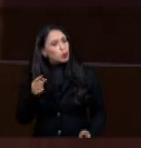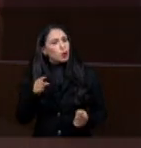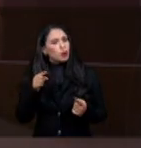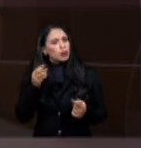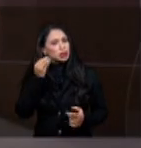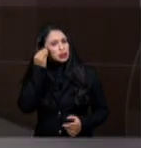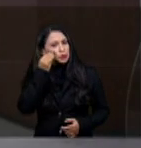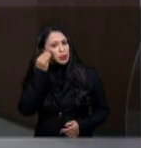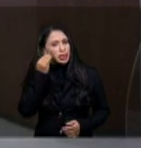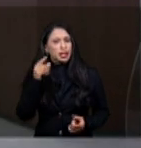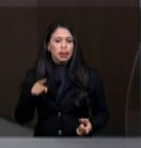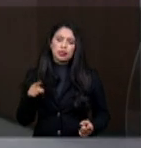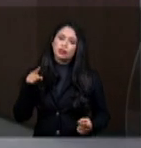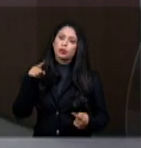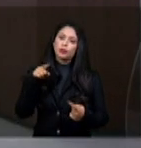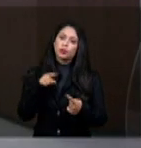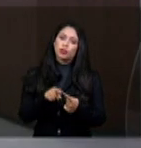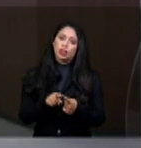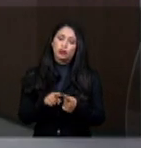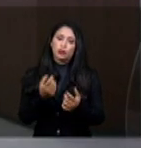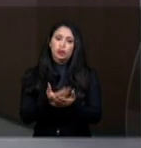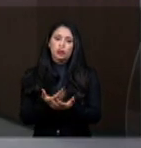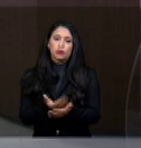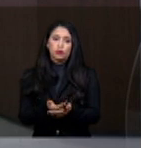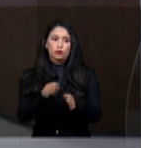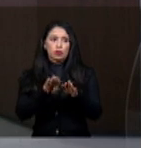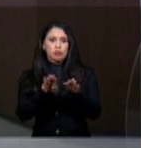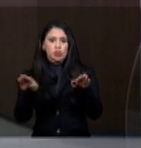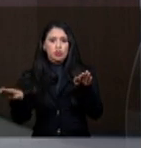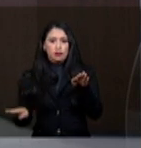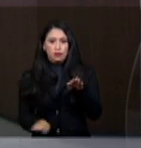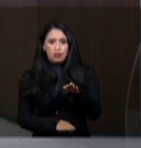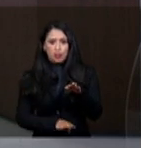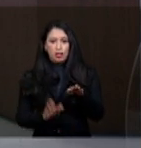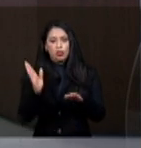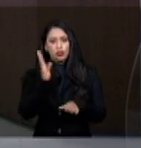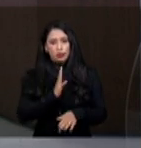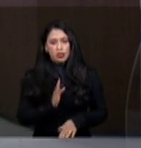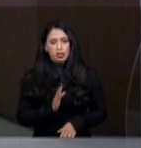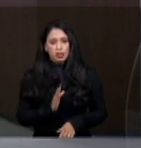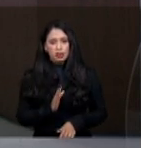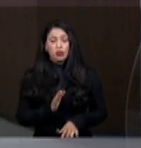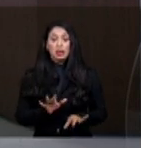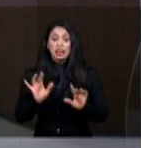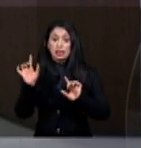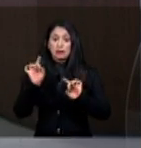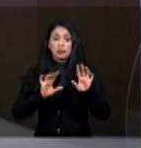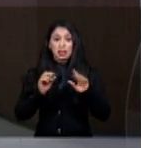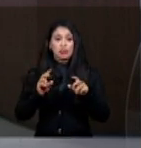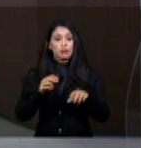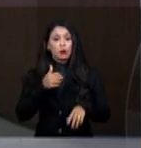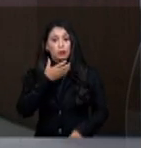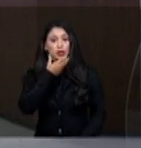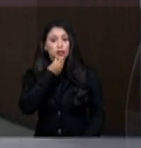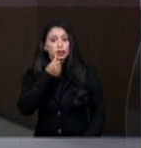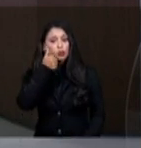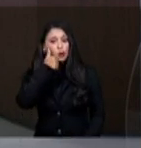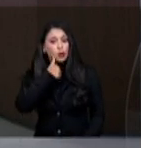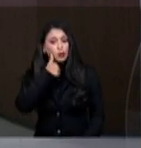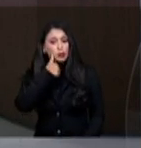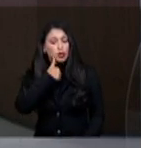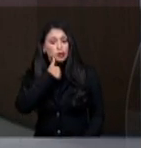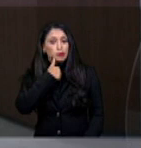objeto de estudo a desigualdade brasileira em particular as desigualdades de gênero e raça